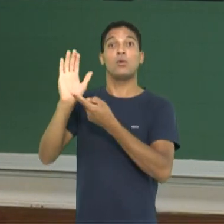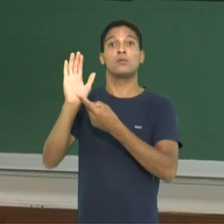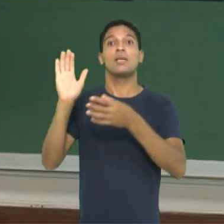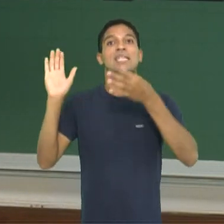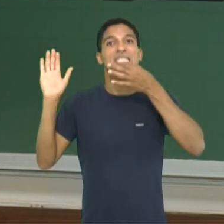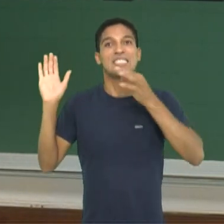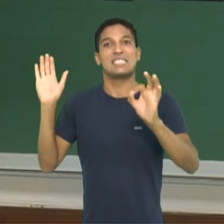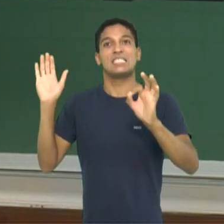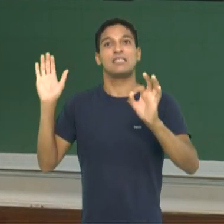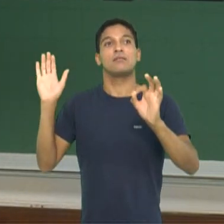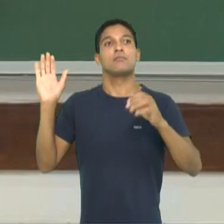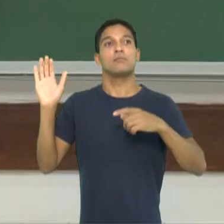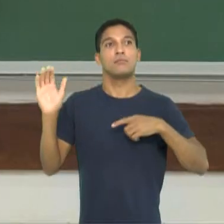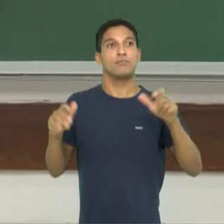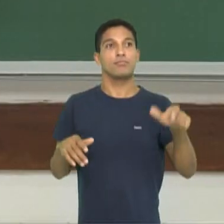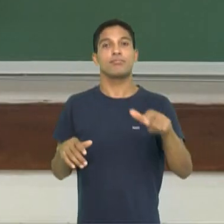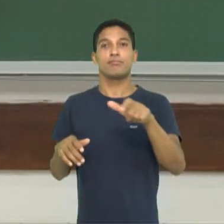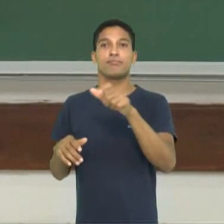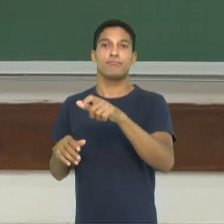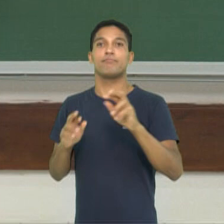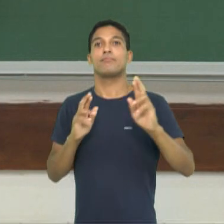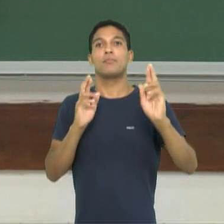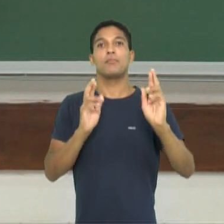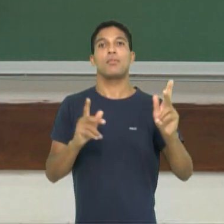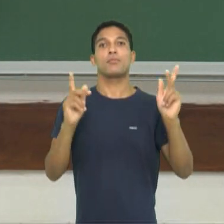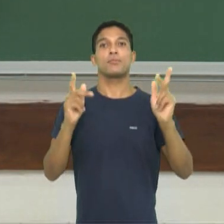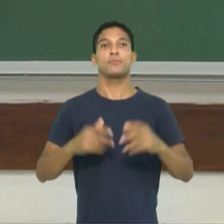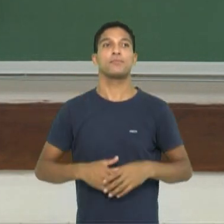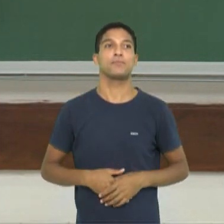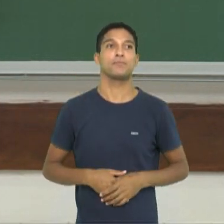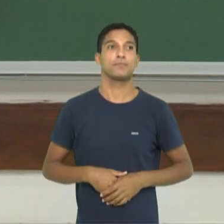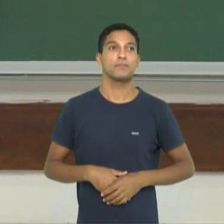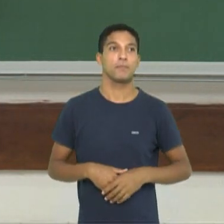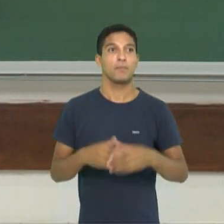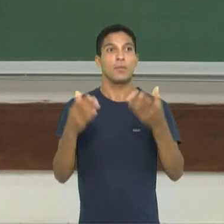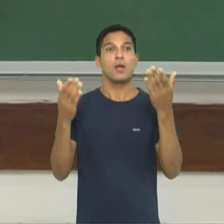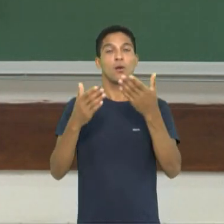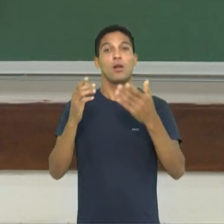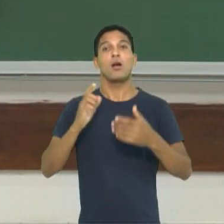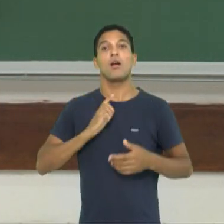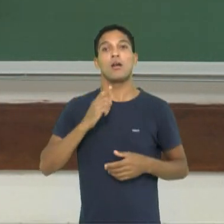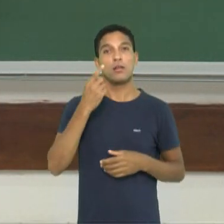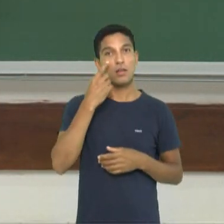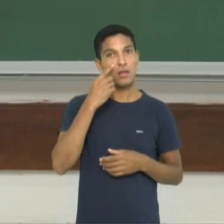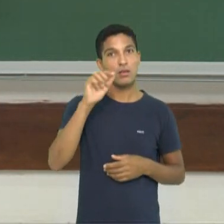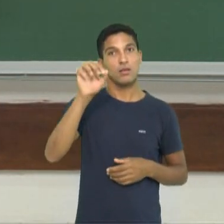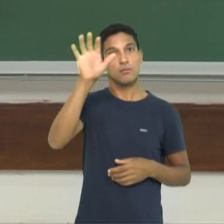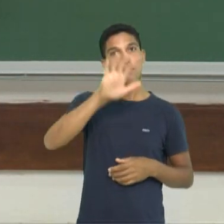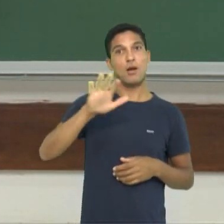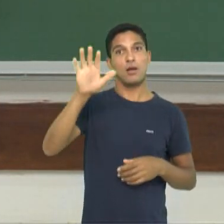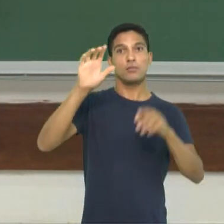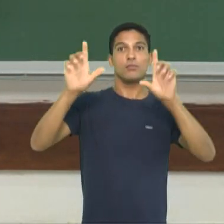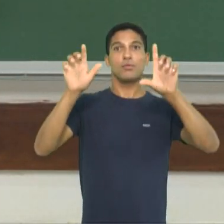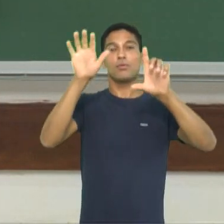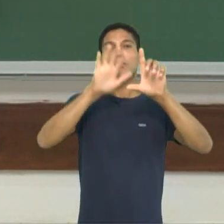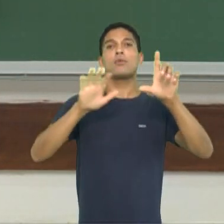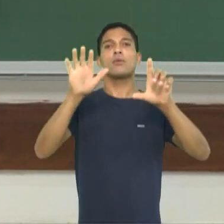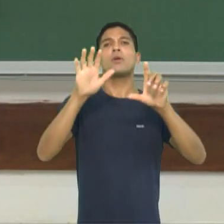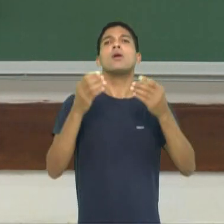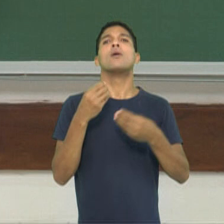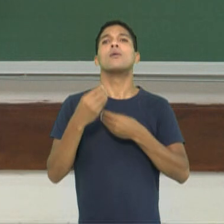E aqui temos essa imagem para a gente refletir. Quando nós estamos, então, em frente à mídia, né, na internet, na